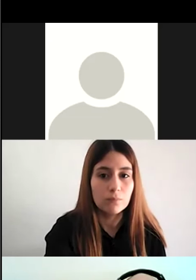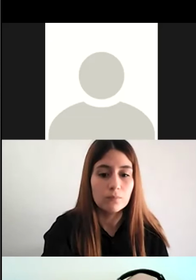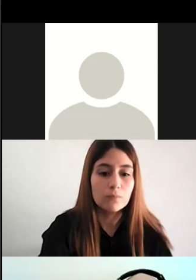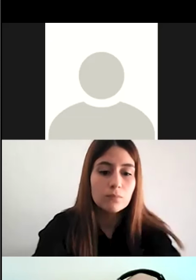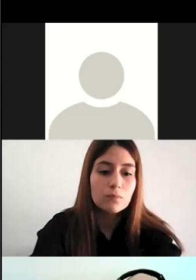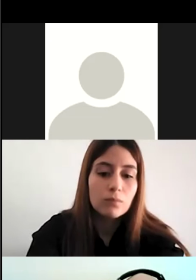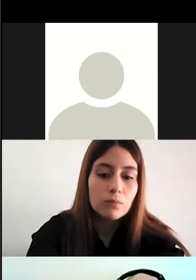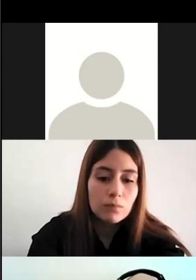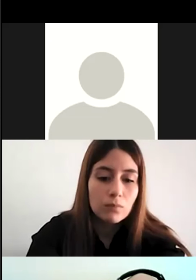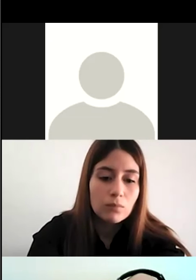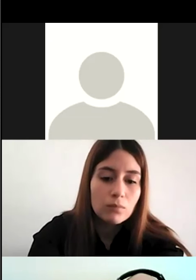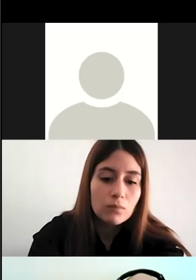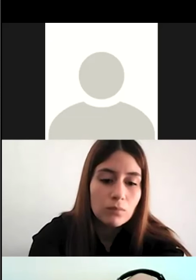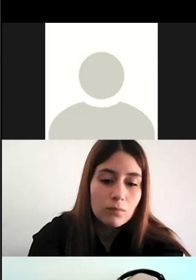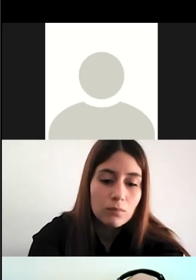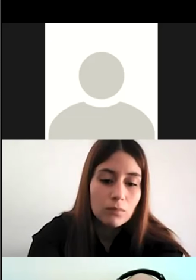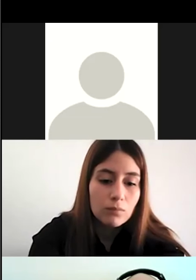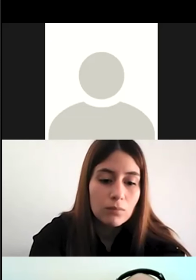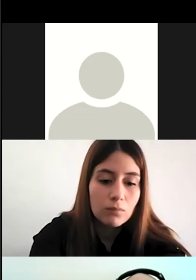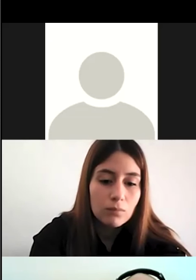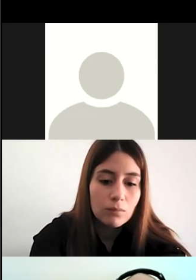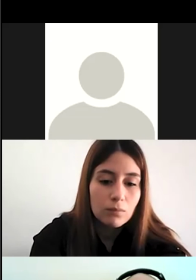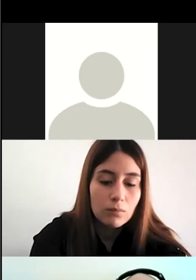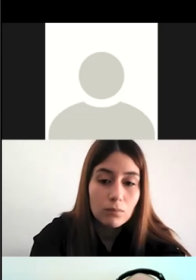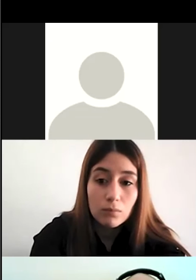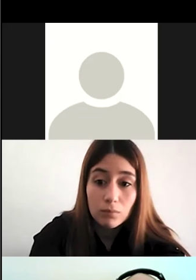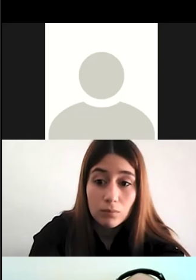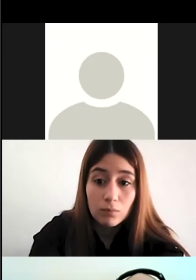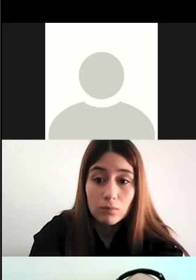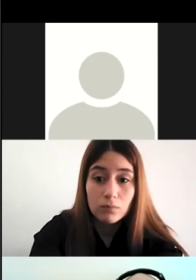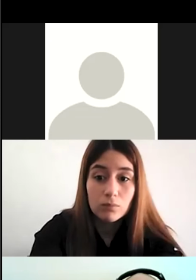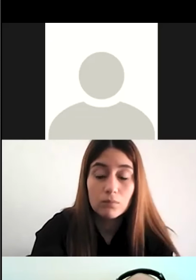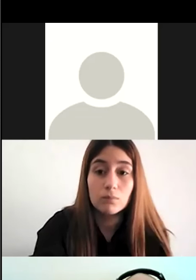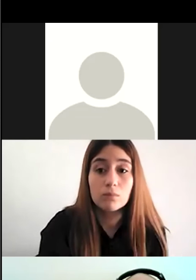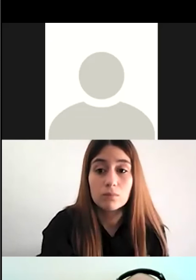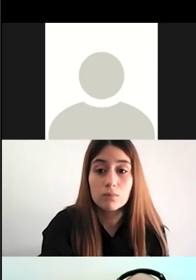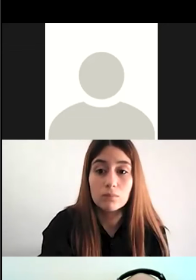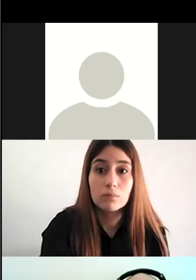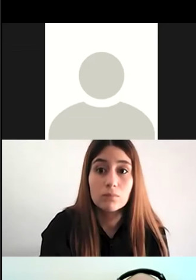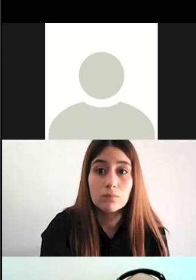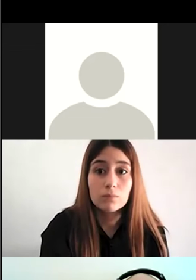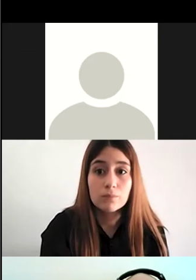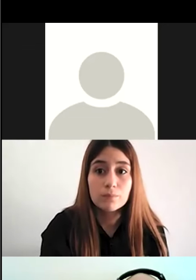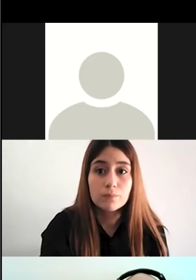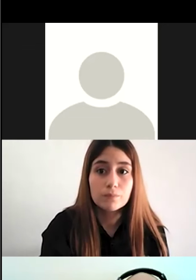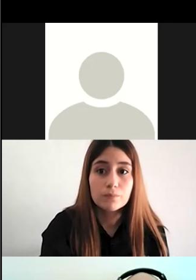para 2014 e 2018, no qual em todos os anos tinham mais de 15